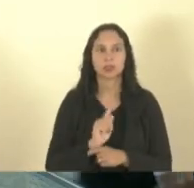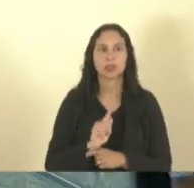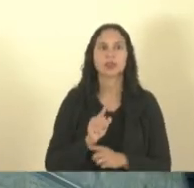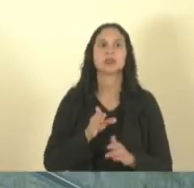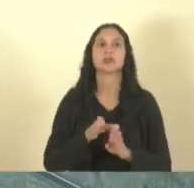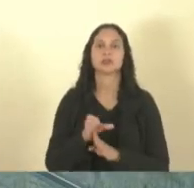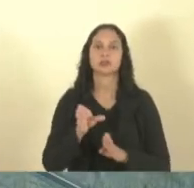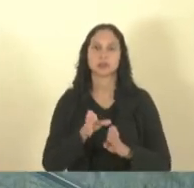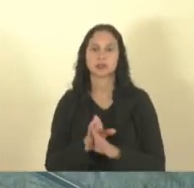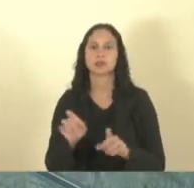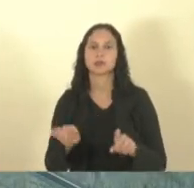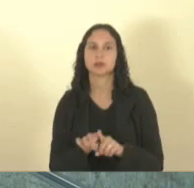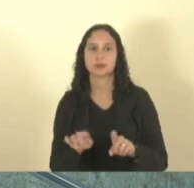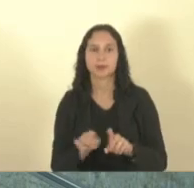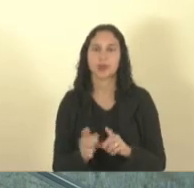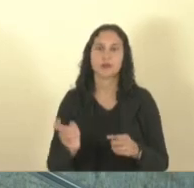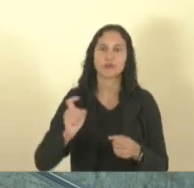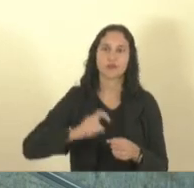gentileza,